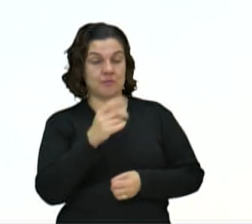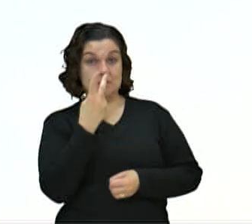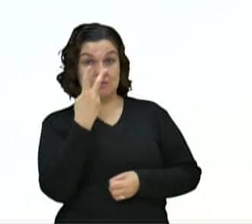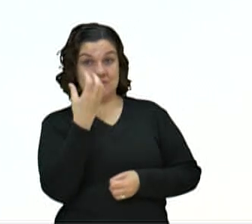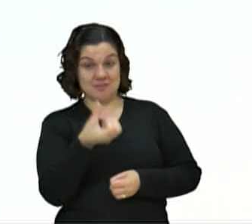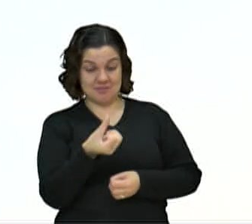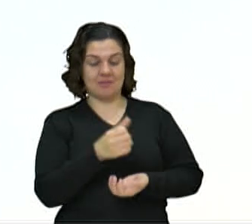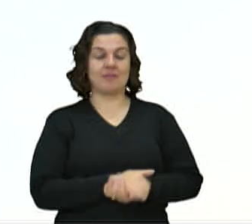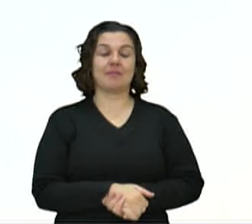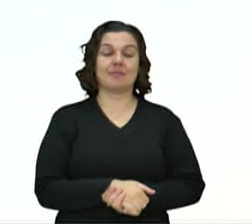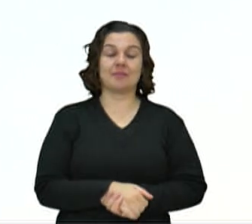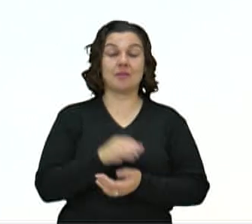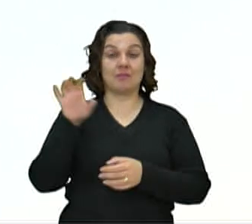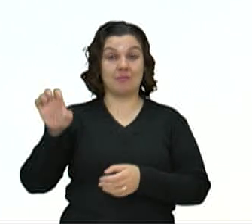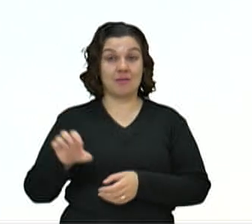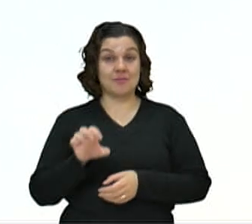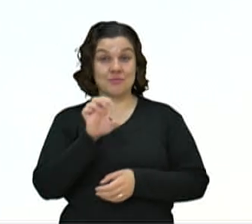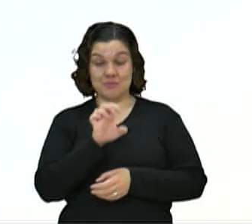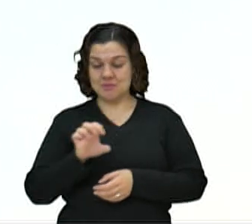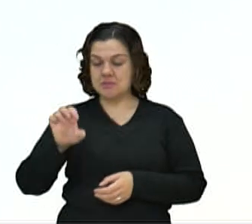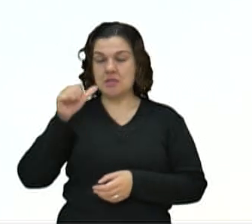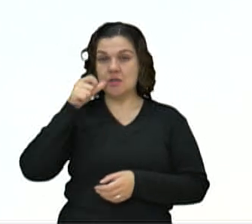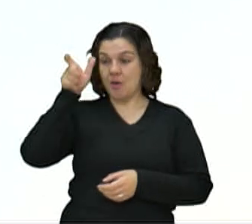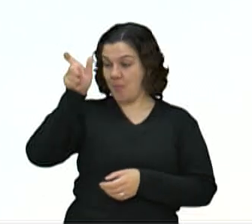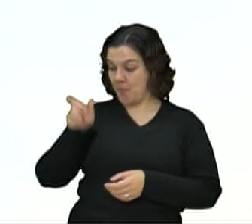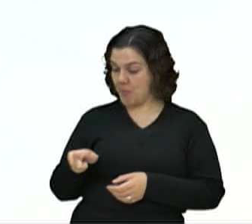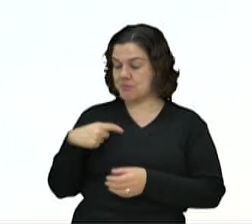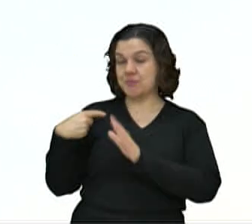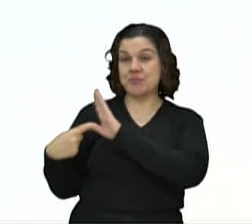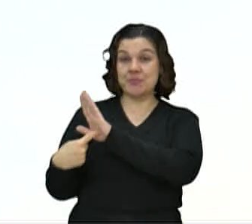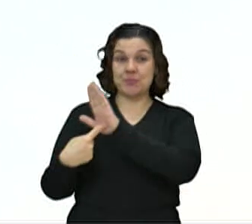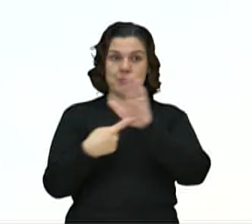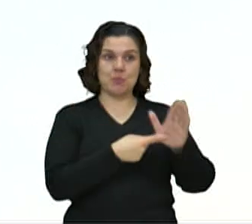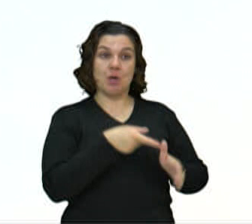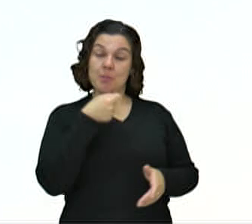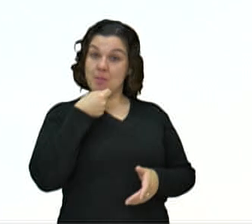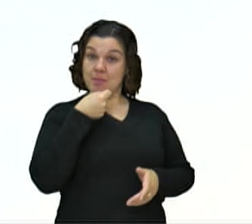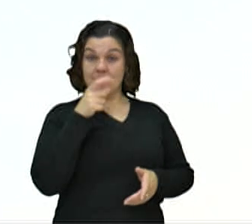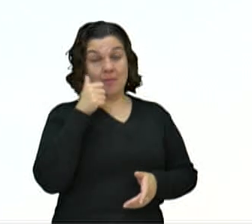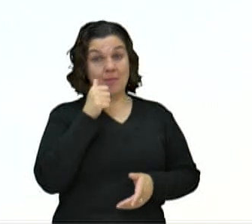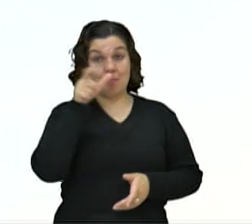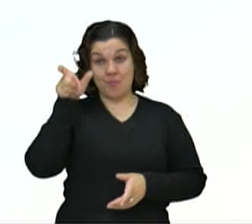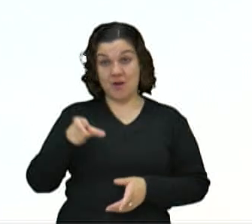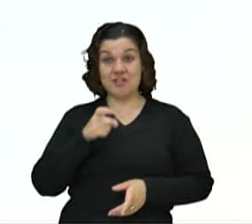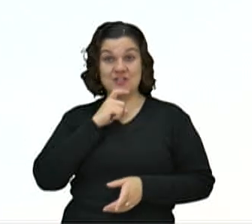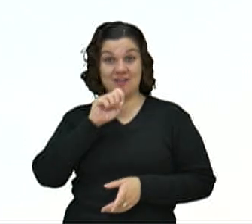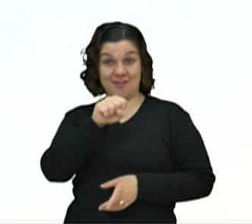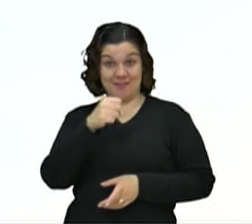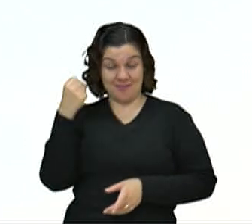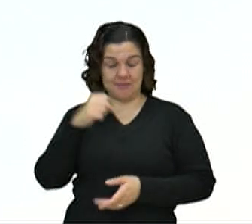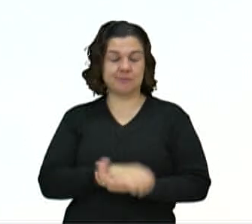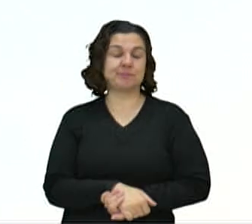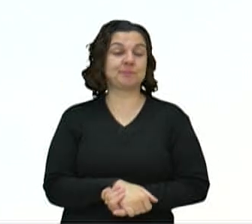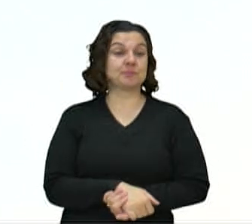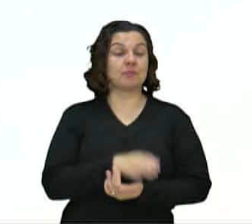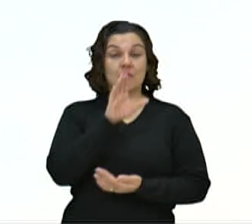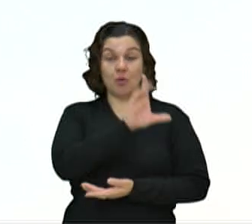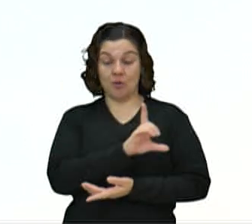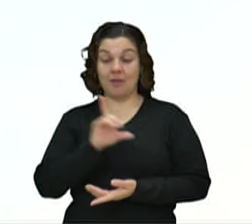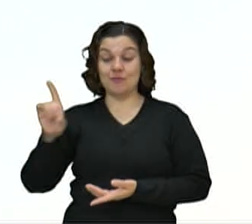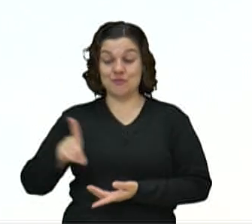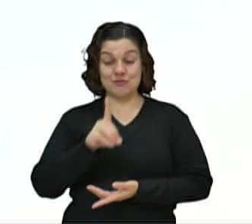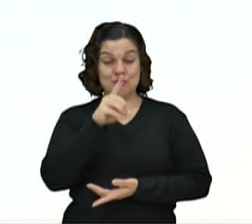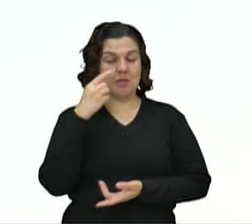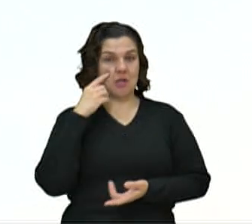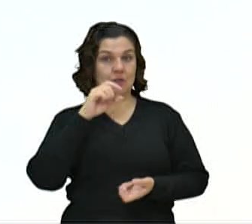1926. Então, do teu lado esquerdo, uma moça fazendo o lançamento da geladeira elétrica. Do seu lado direito, uma máquina de